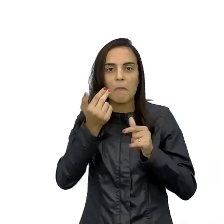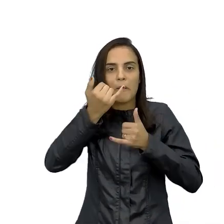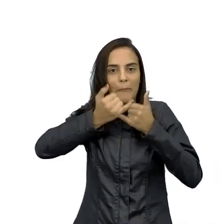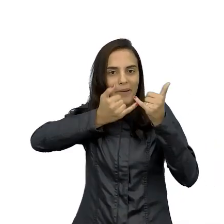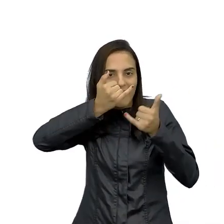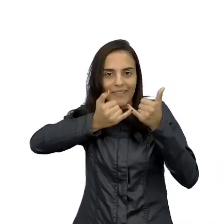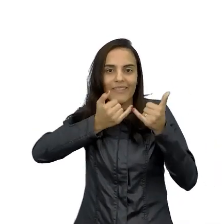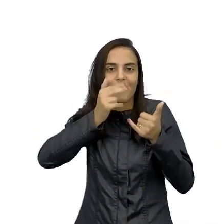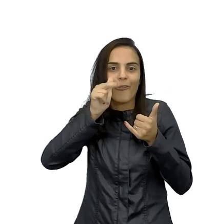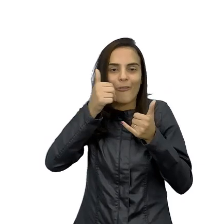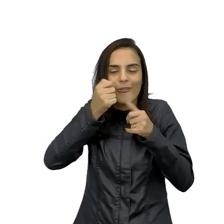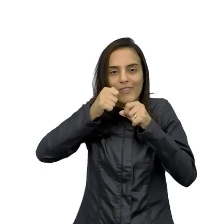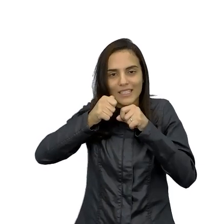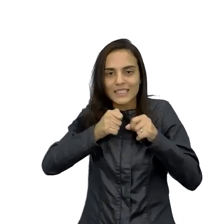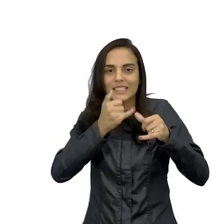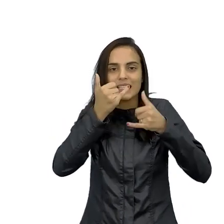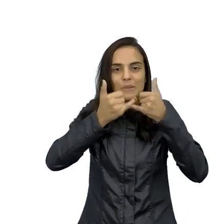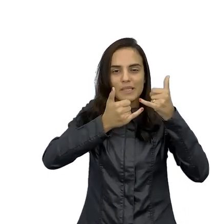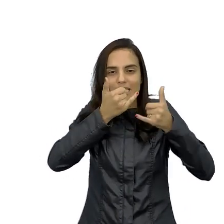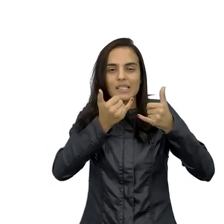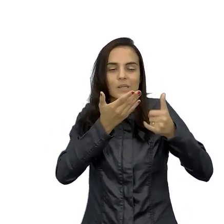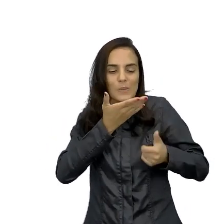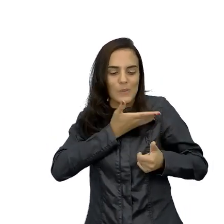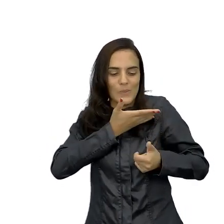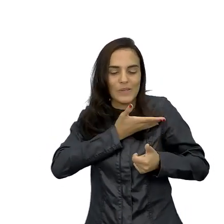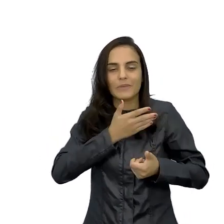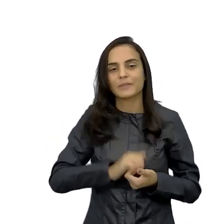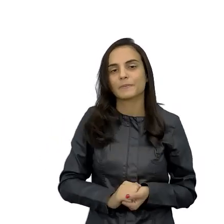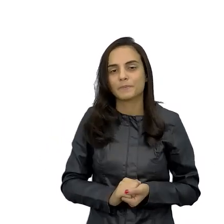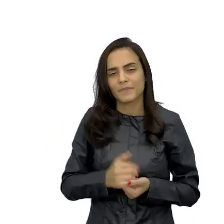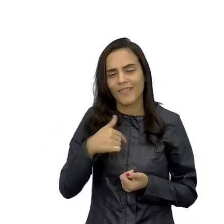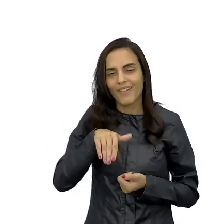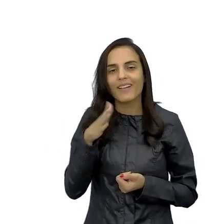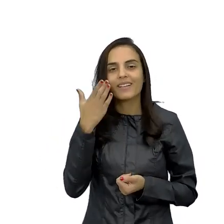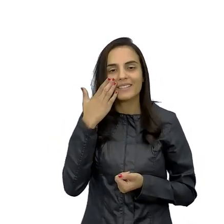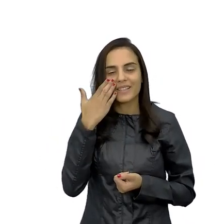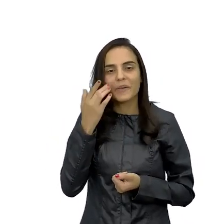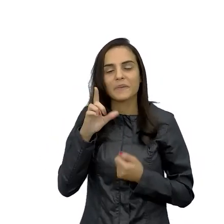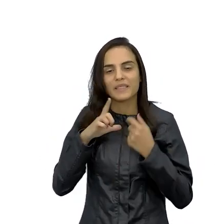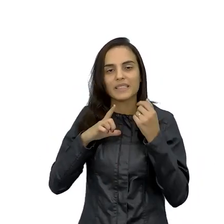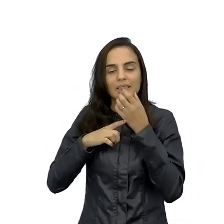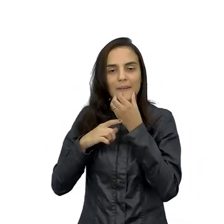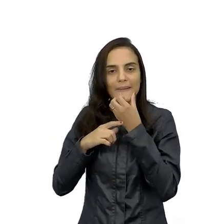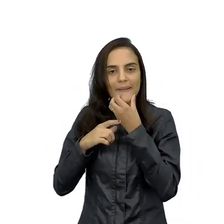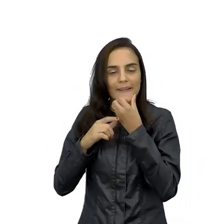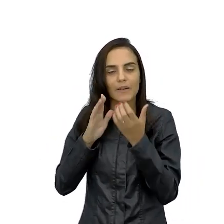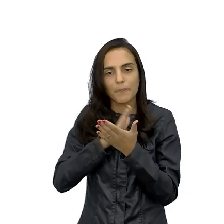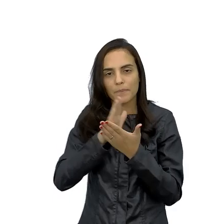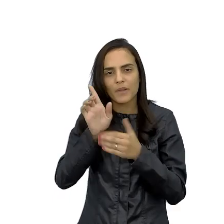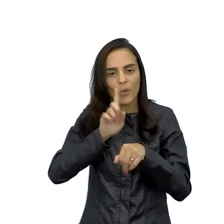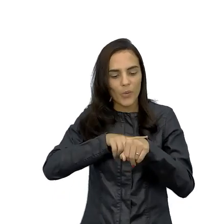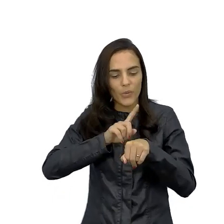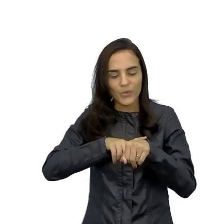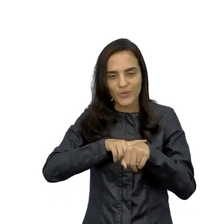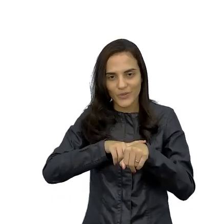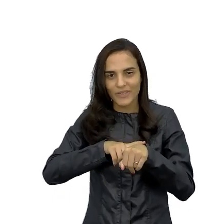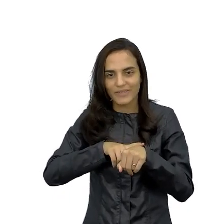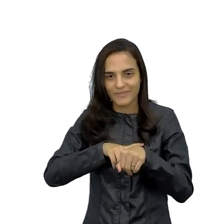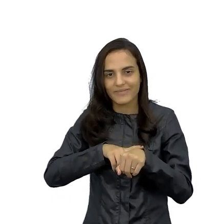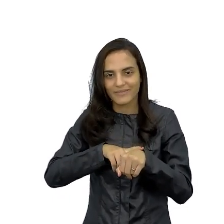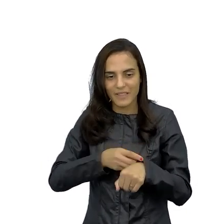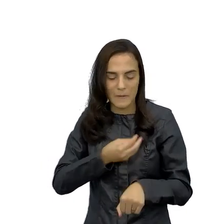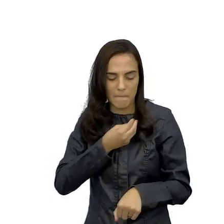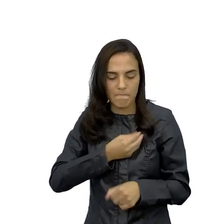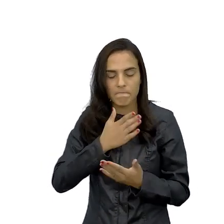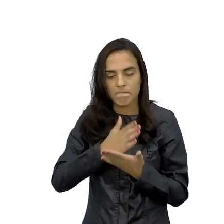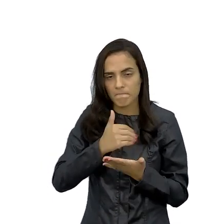brincadeira, ou fazer uma brincadeira com um amigo, né, então, a gente sabe que a gente tem alguns horários ali que a gente, no fundo, divide o nosso